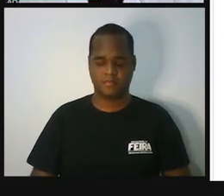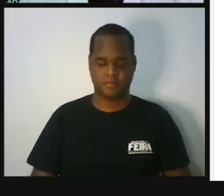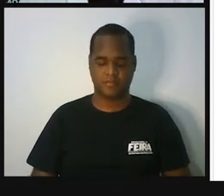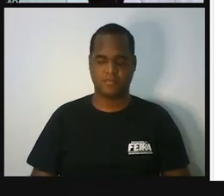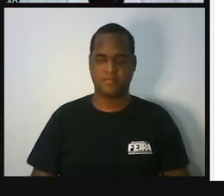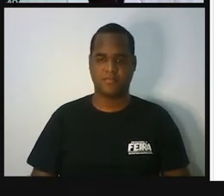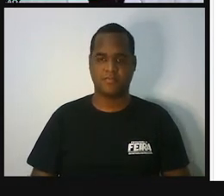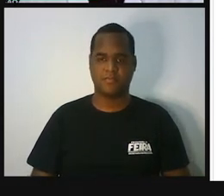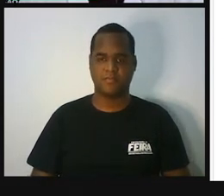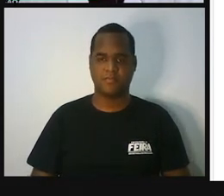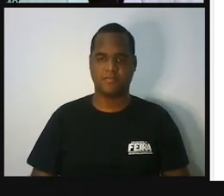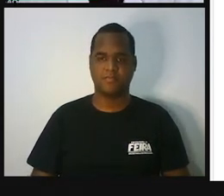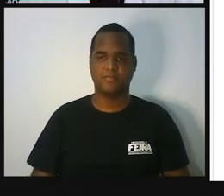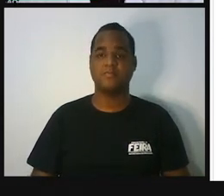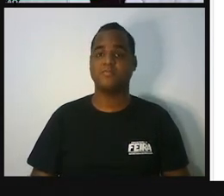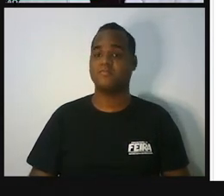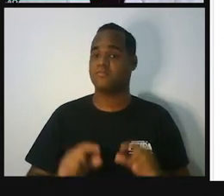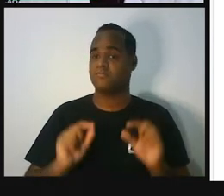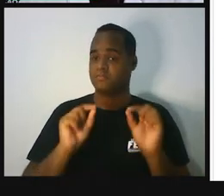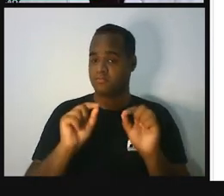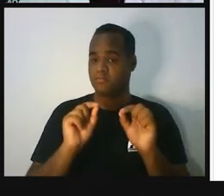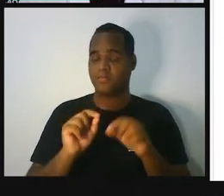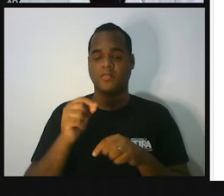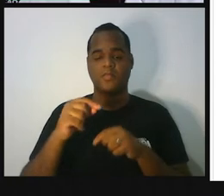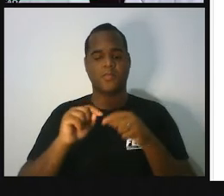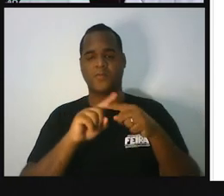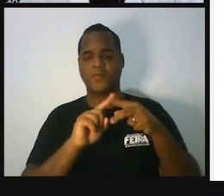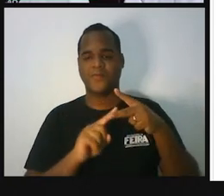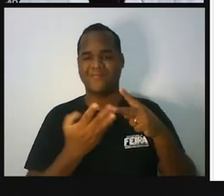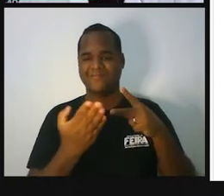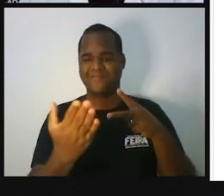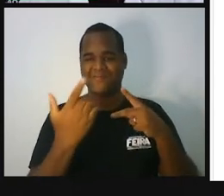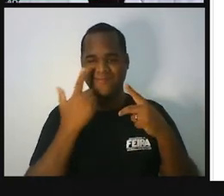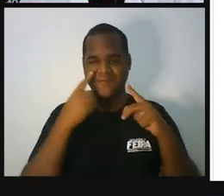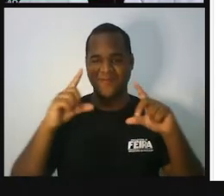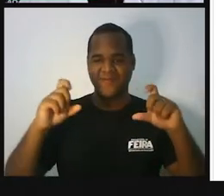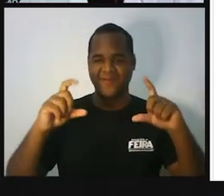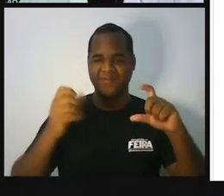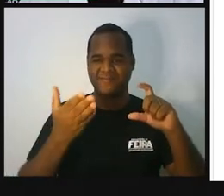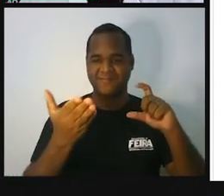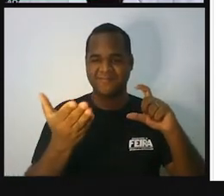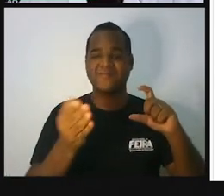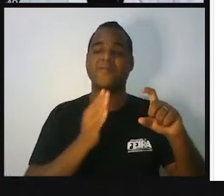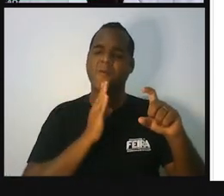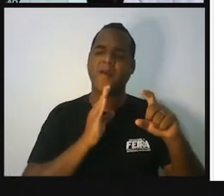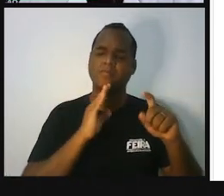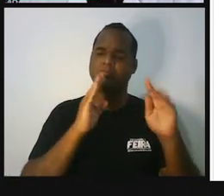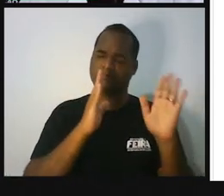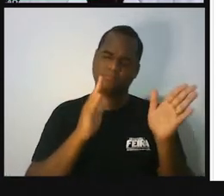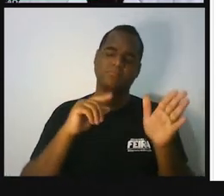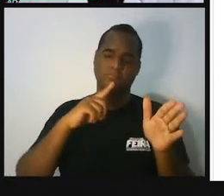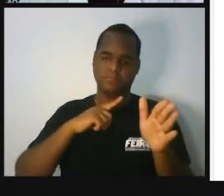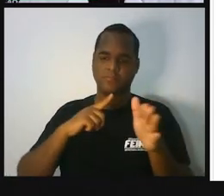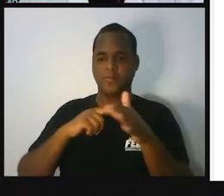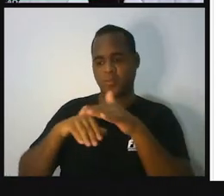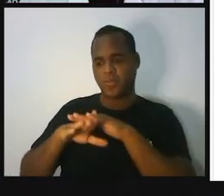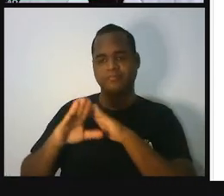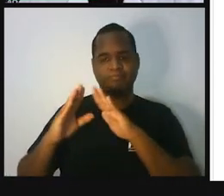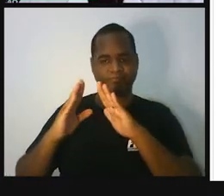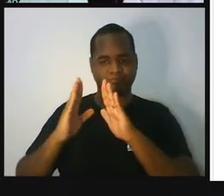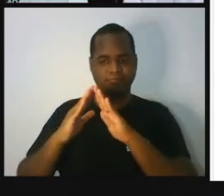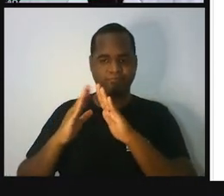certo transferidor que é esses dois instrumentos vinhos aqui ó você conhece talvez você já tenha né